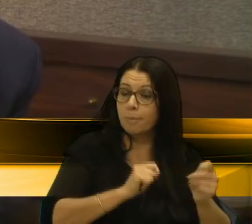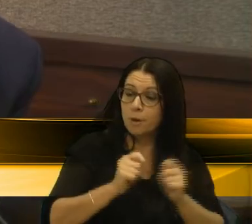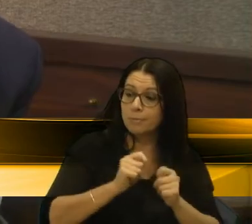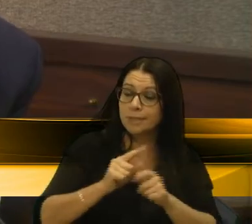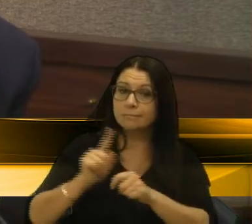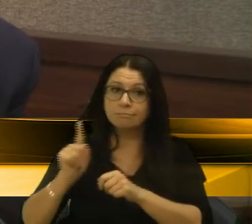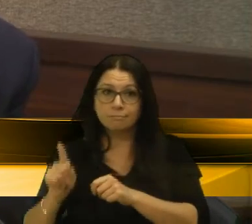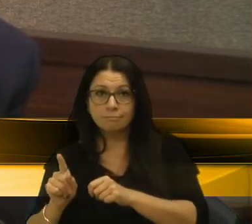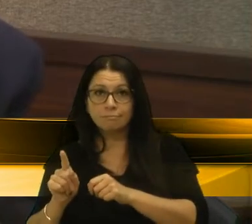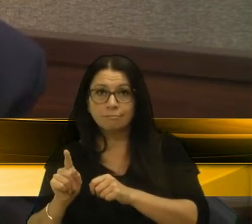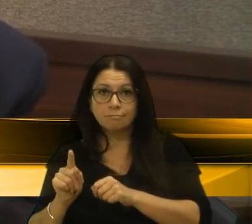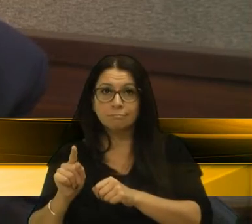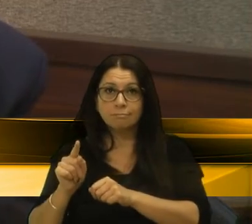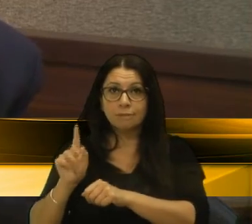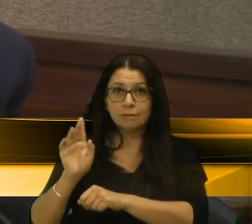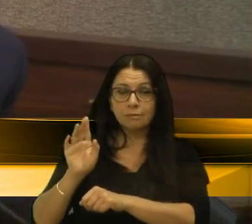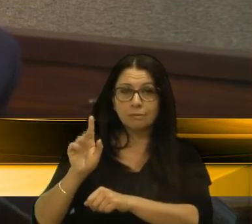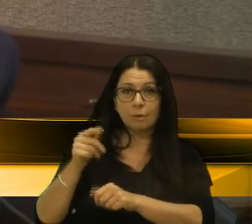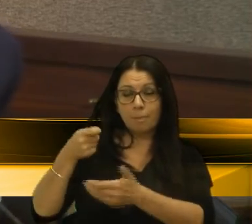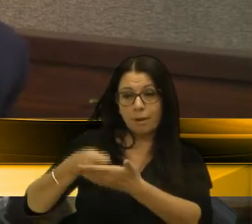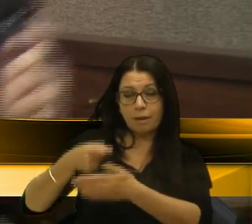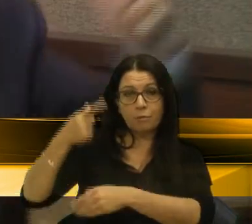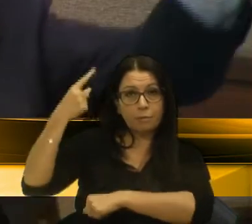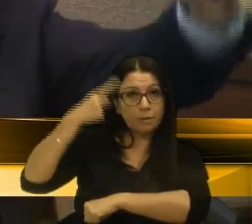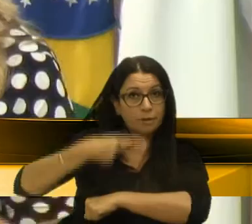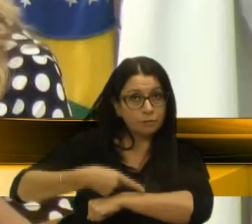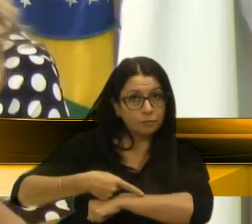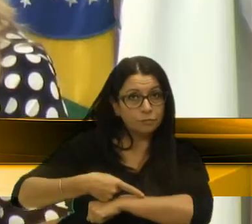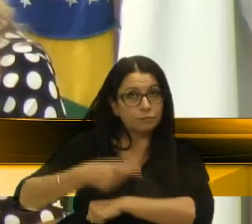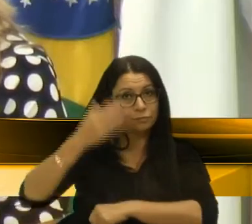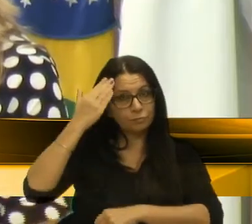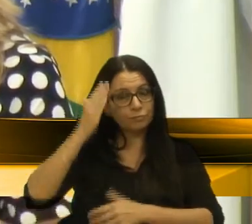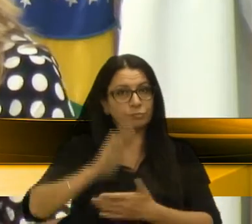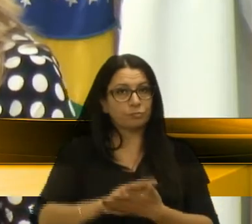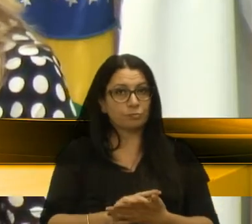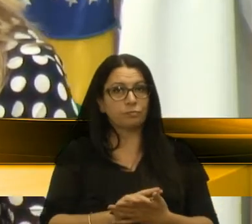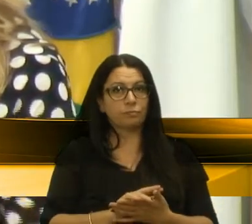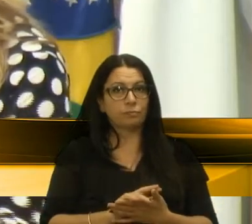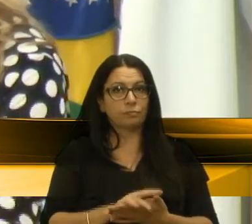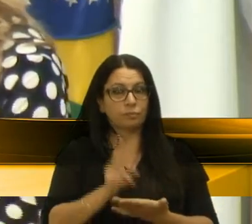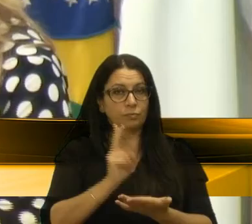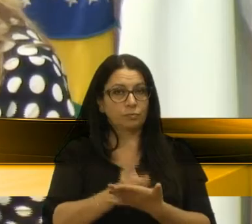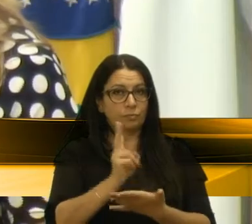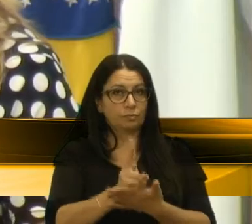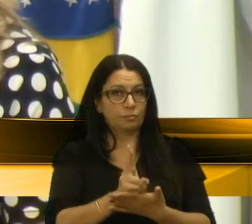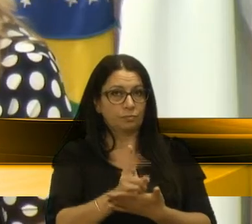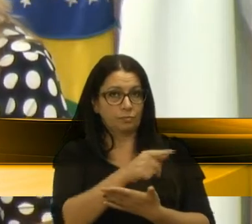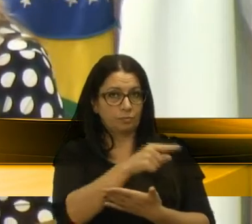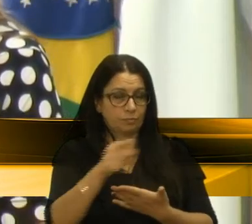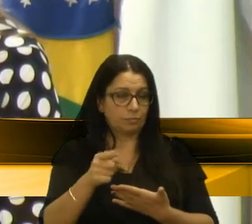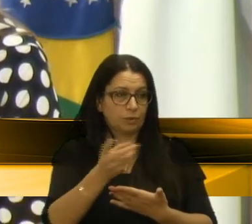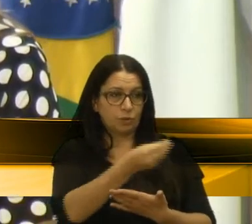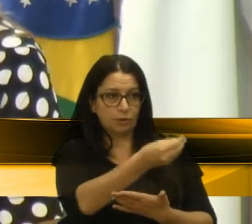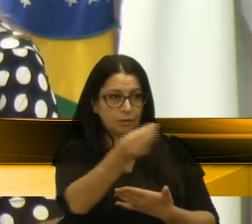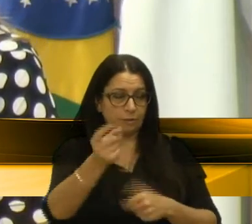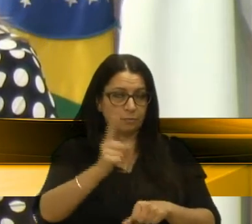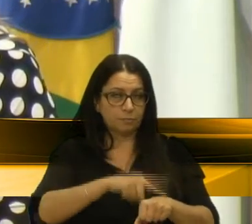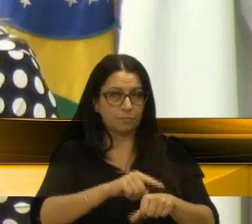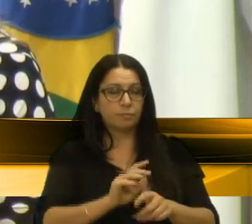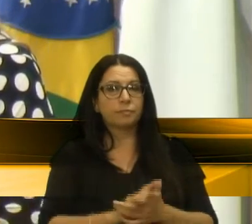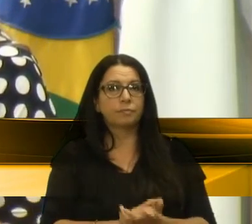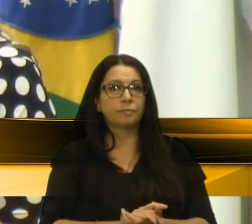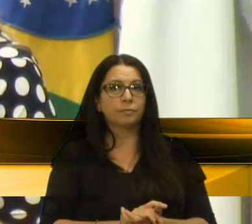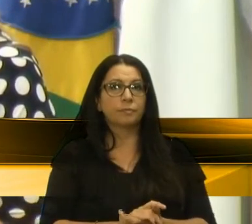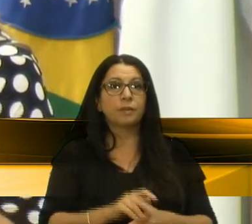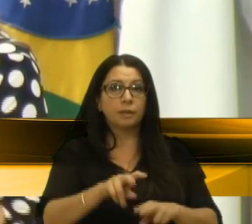possa retribuir em pedágio. Obrigado pela parte. Vereadores, eu só quero continuar um pouquinho na sequência, já cedo à parte.